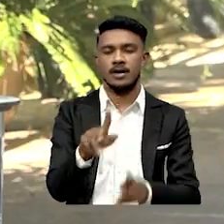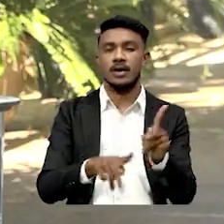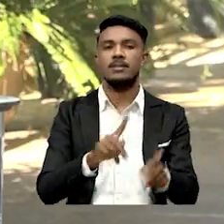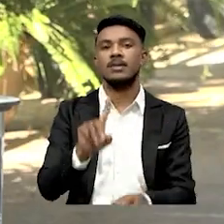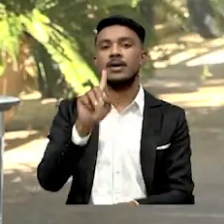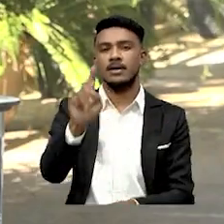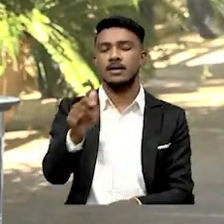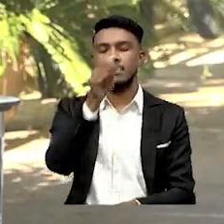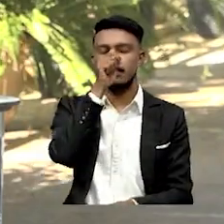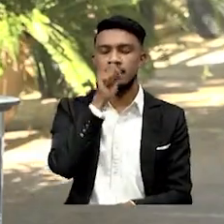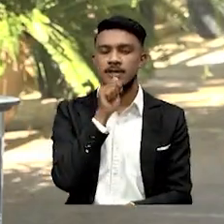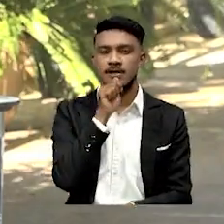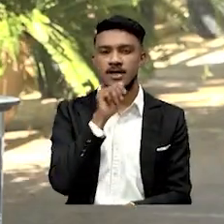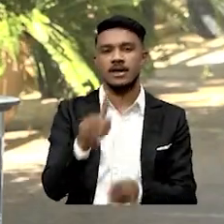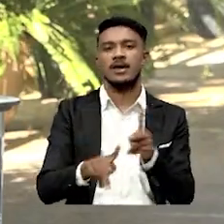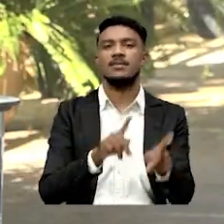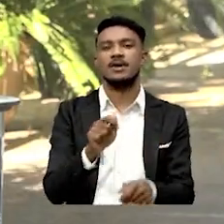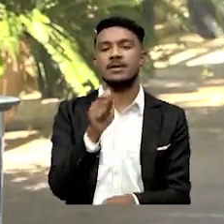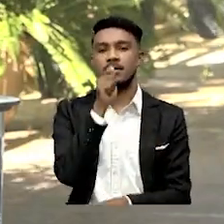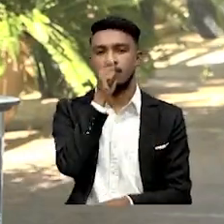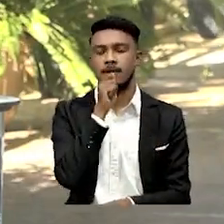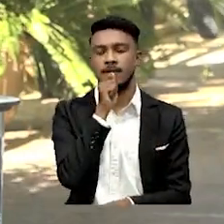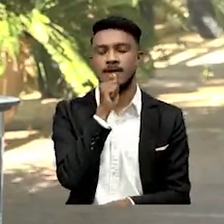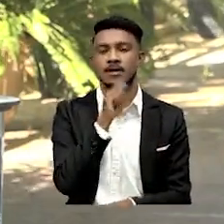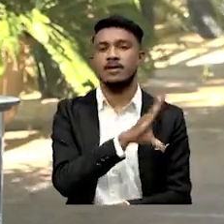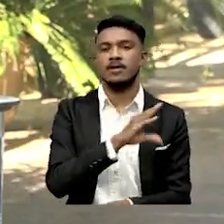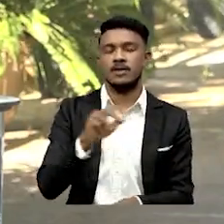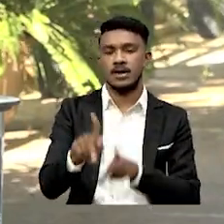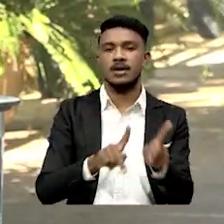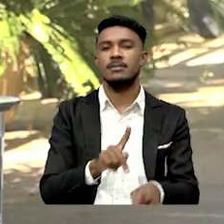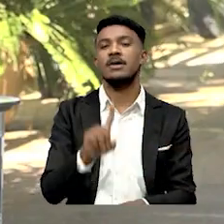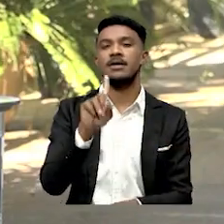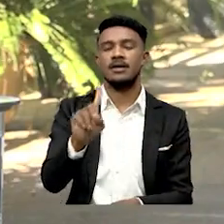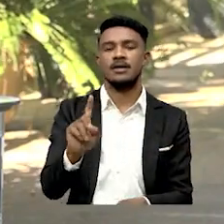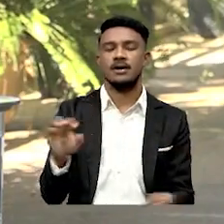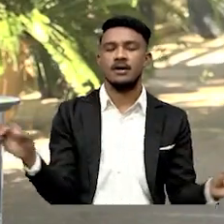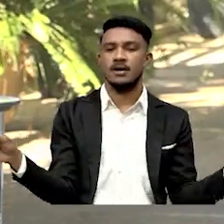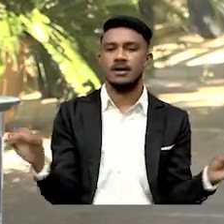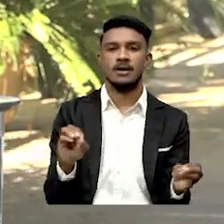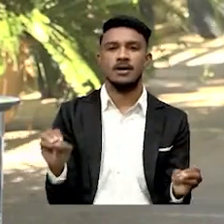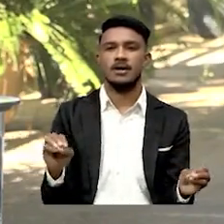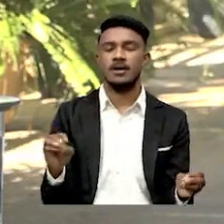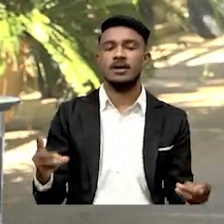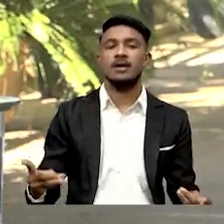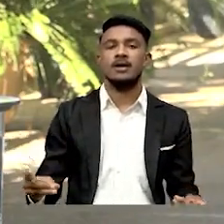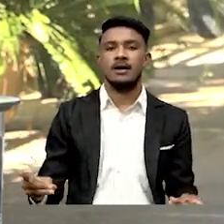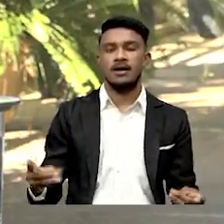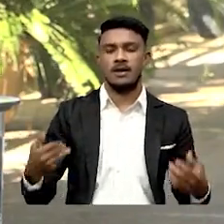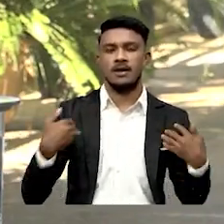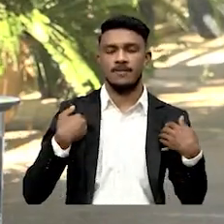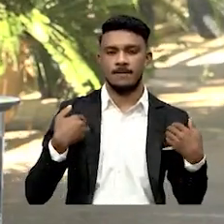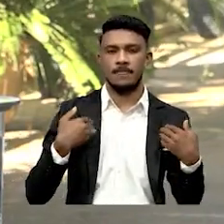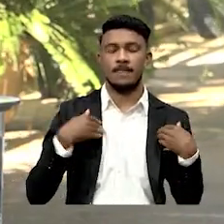paciência, é mais da nonocle, é mais da que lá sim provocações, mas que